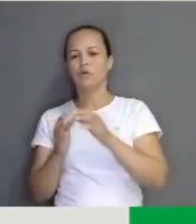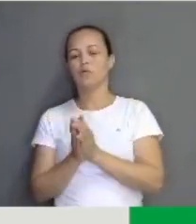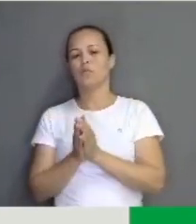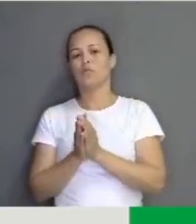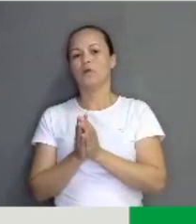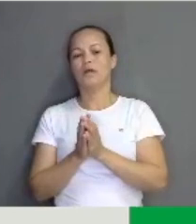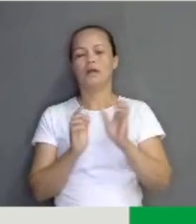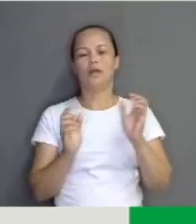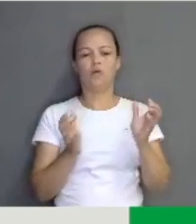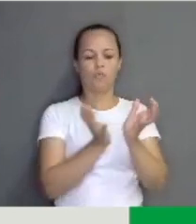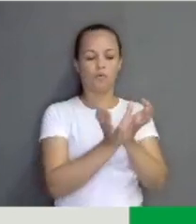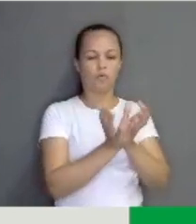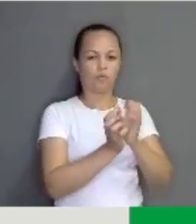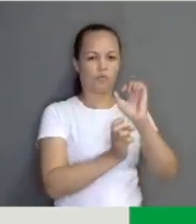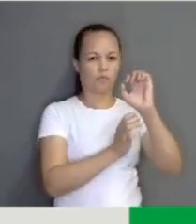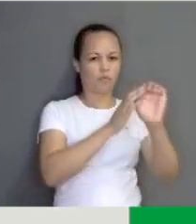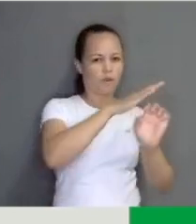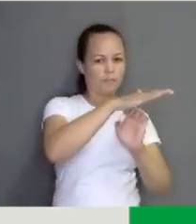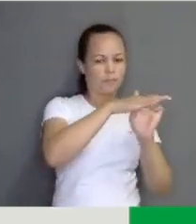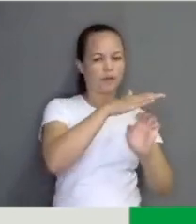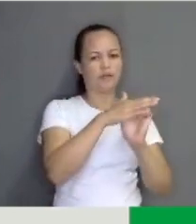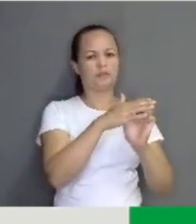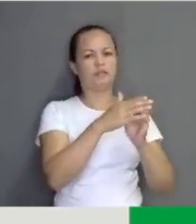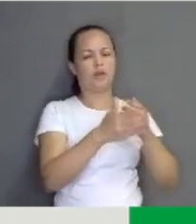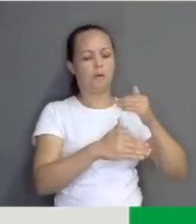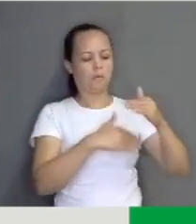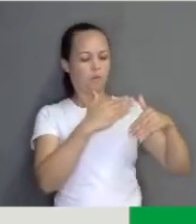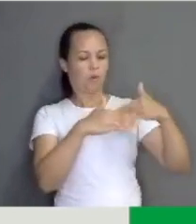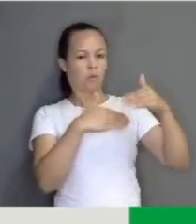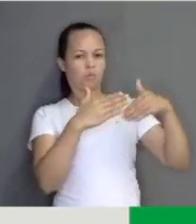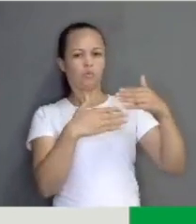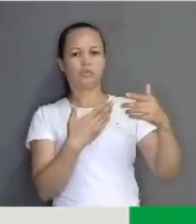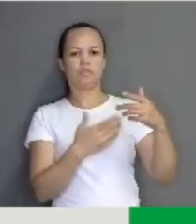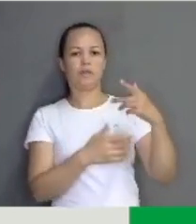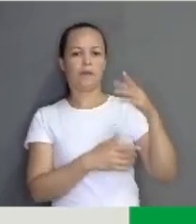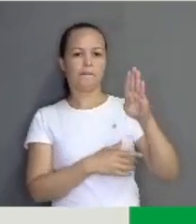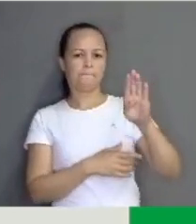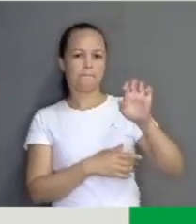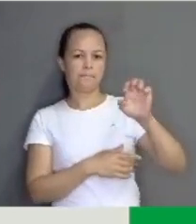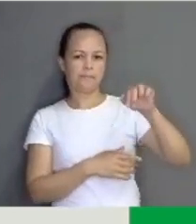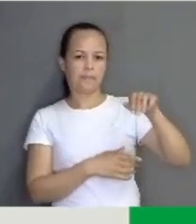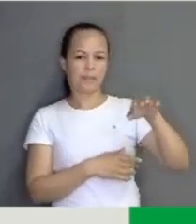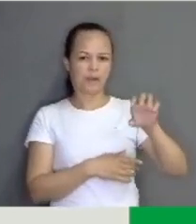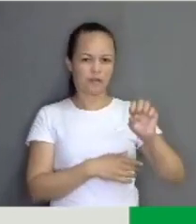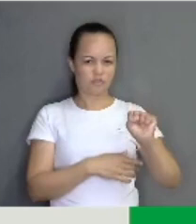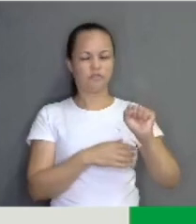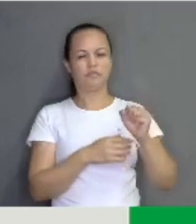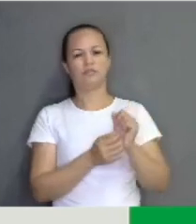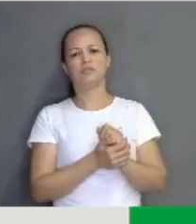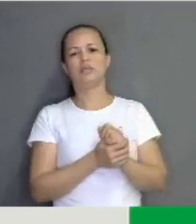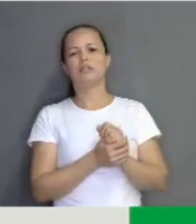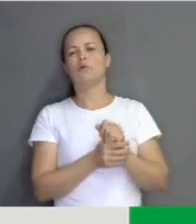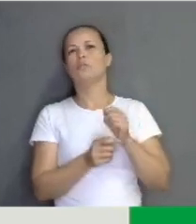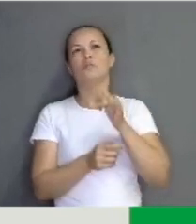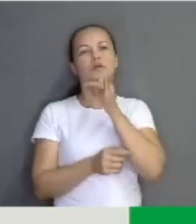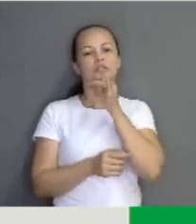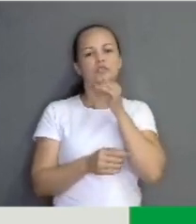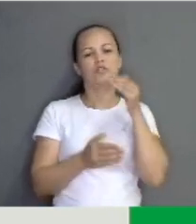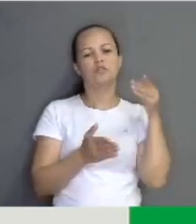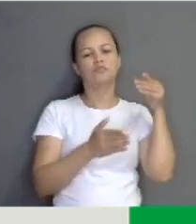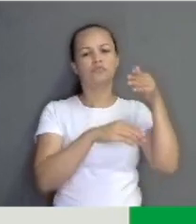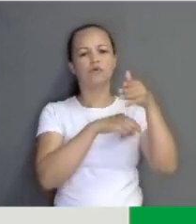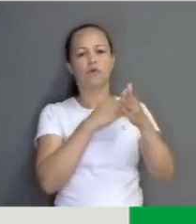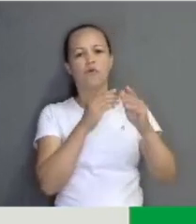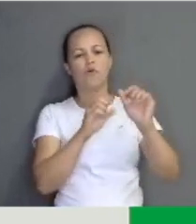para produzir bens. Ou seja, se eu for numa fábrica de papel, aquelas pessoas, aquele grupo social